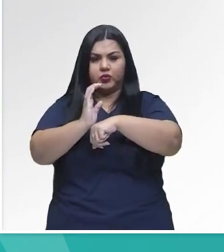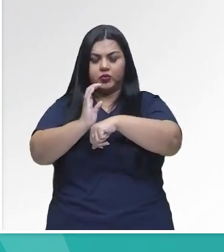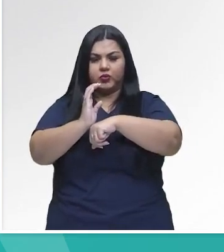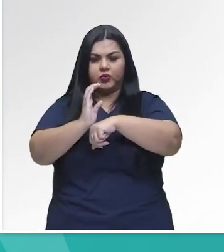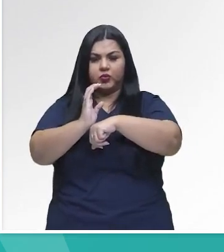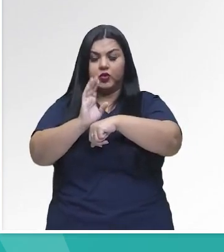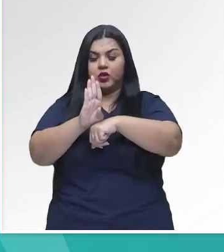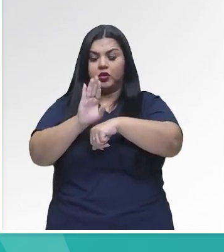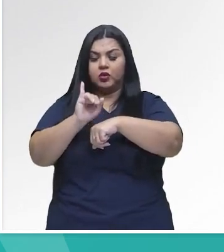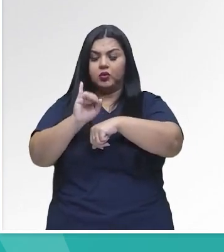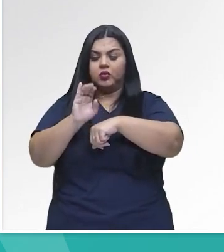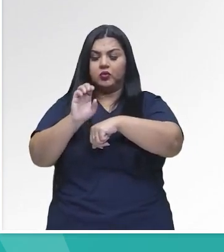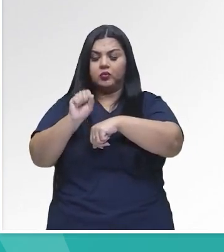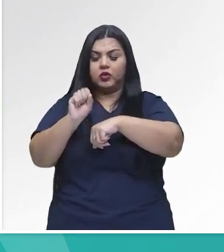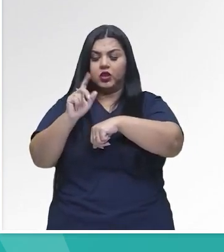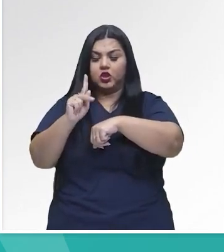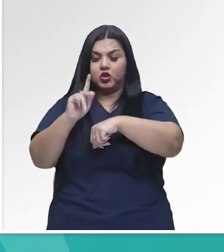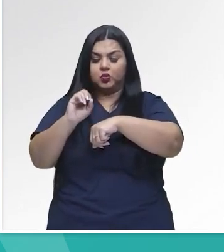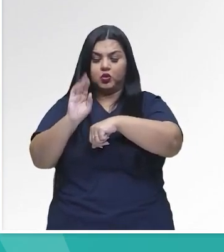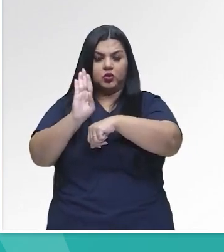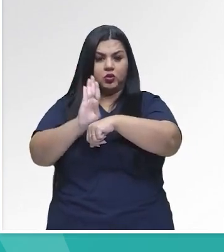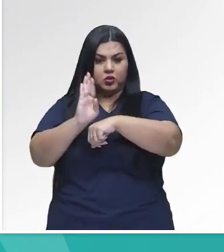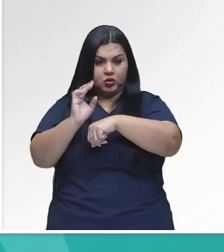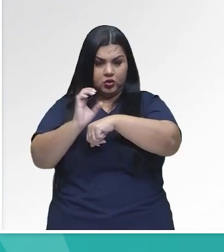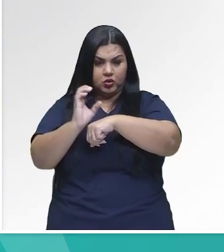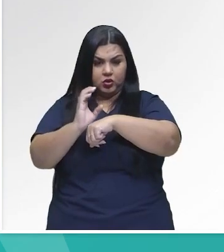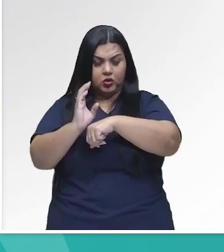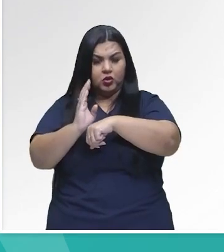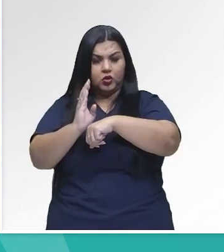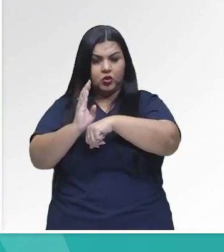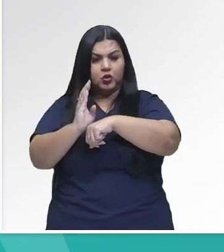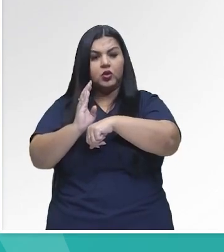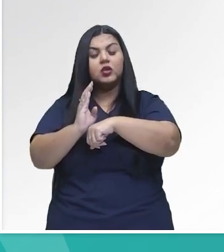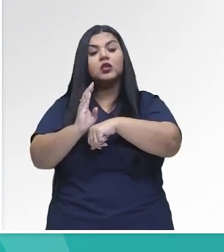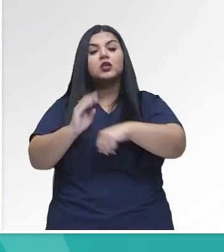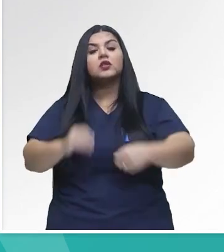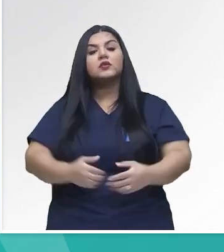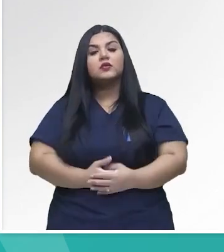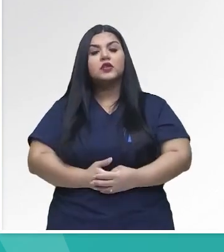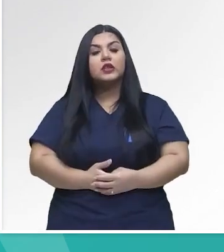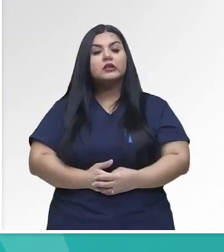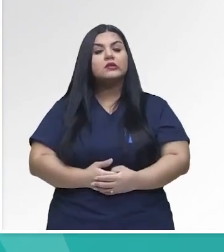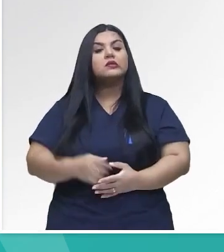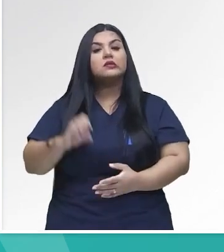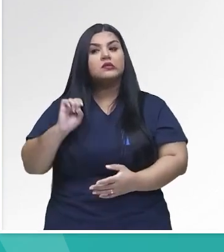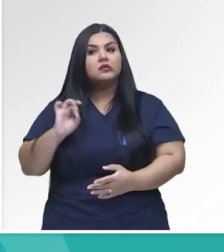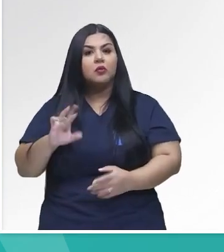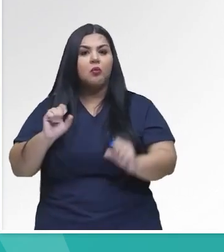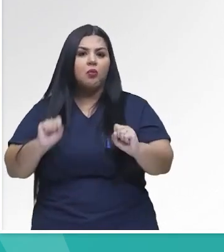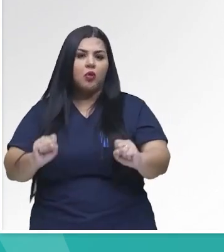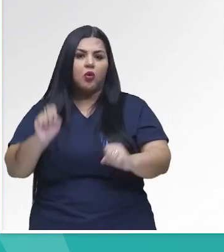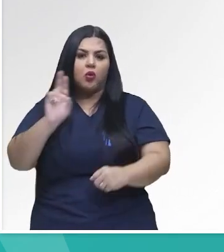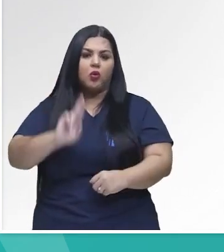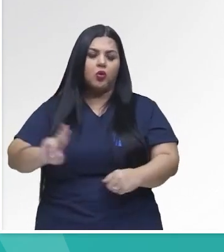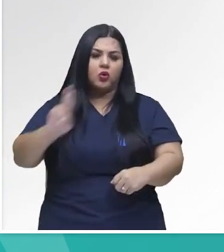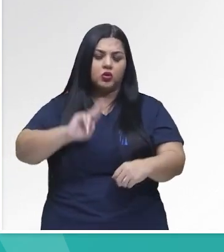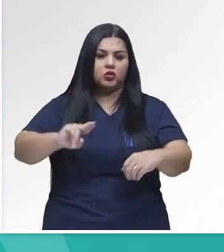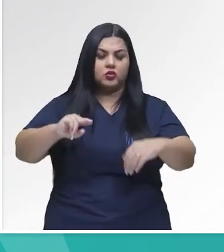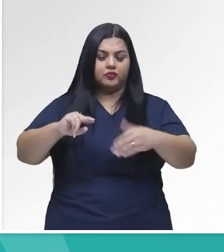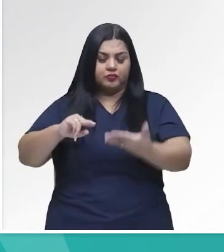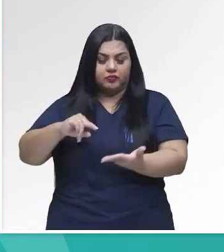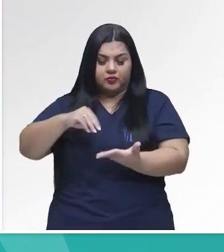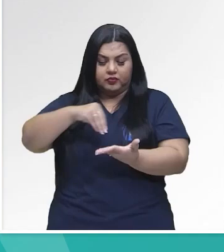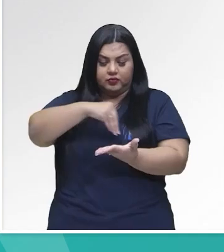é uma peça que só se desloca pelas diagonais. Vocês podem